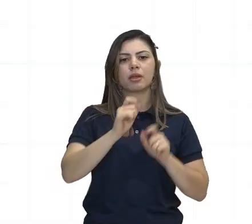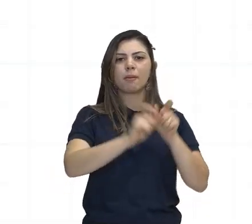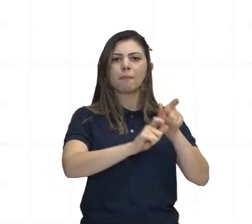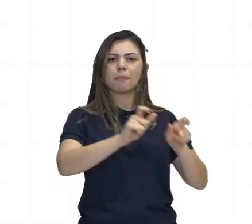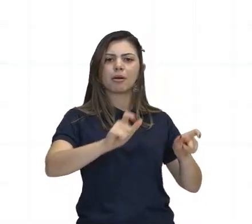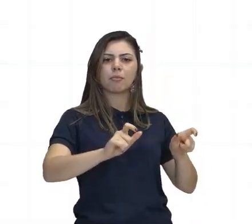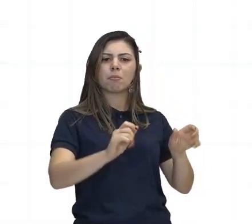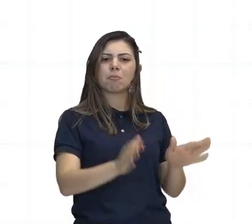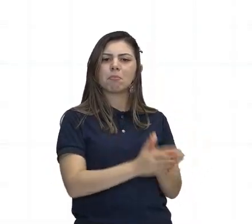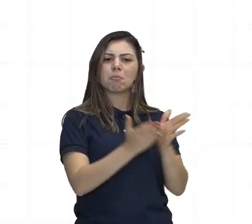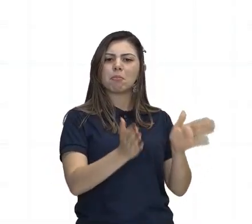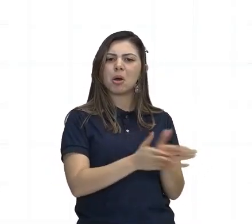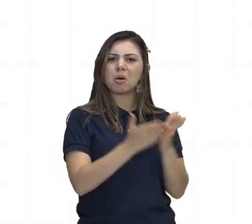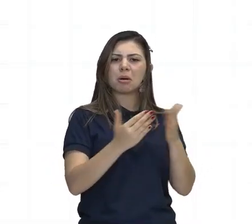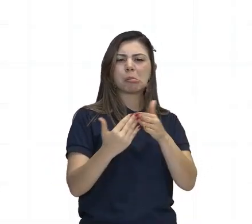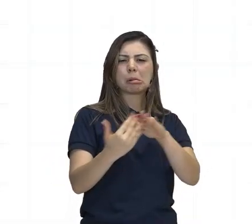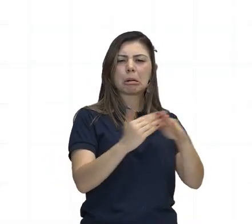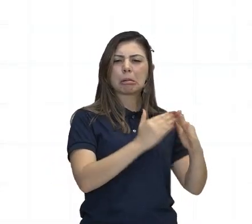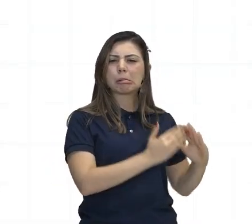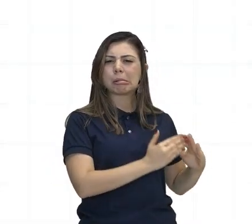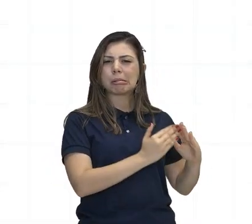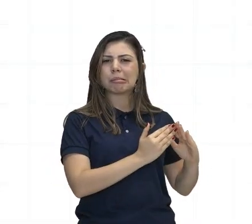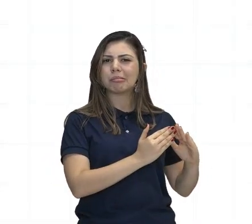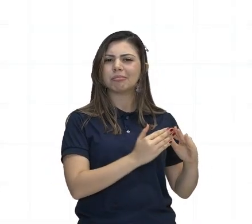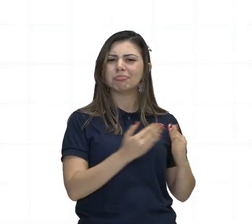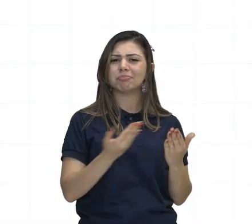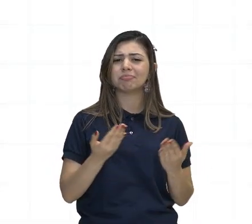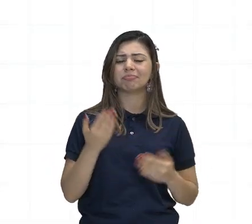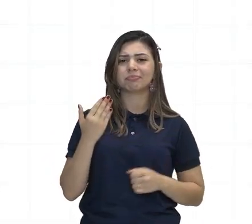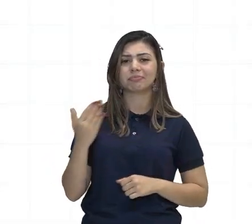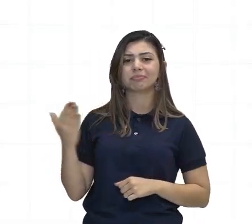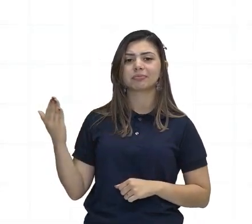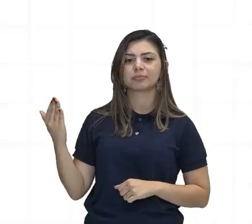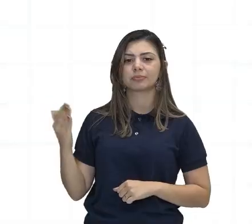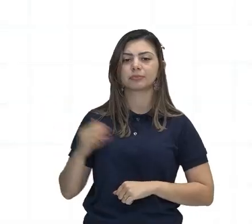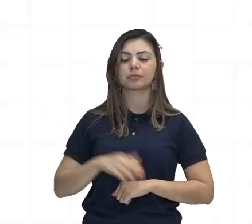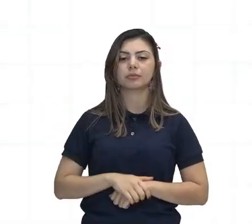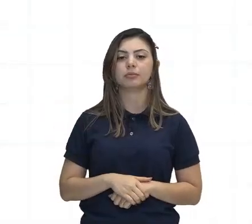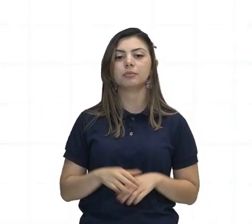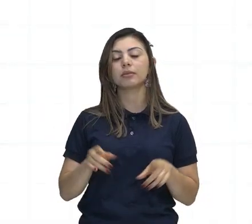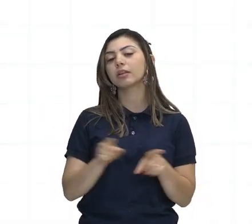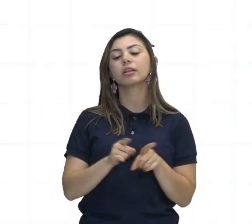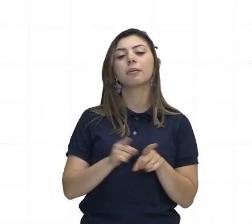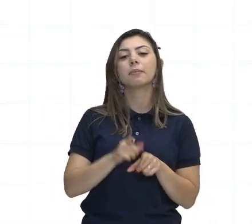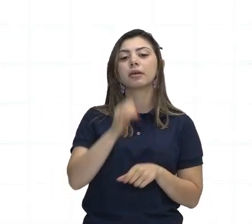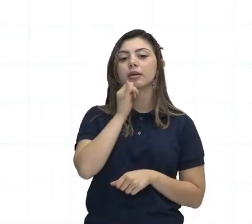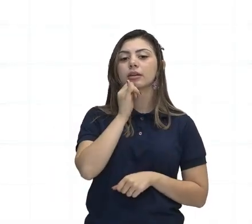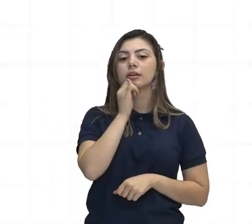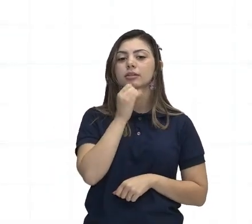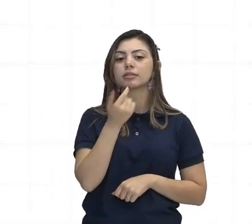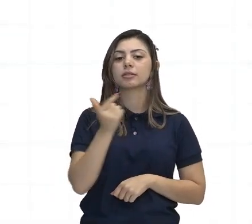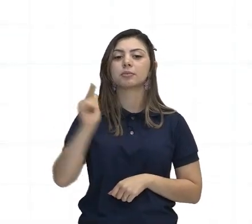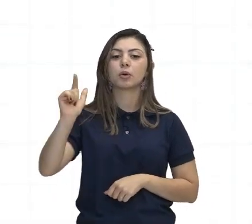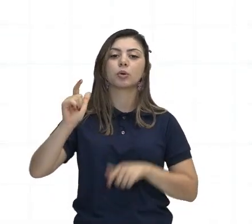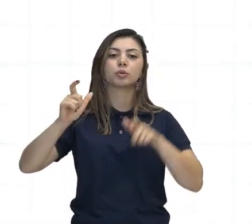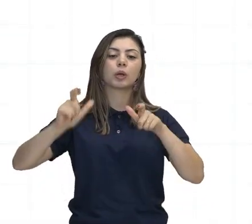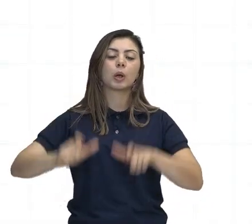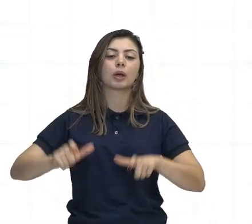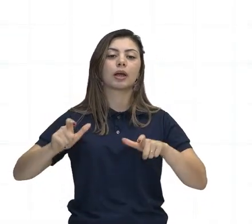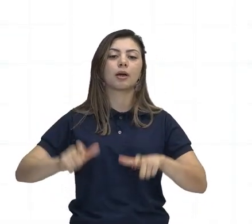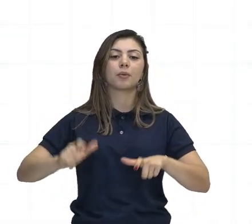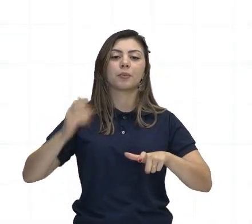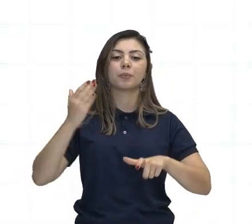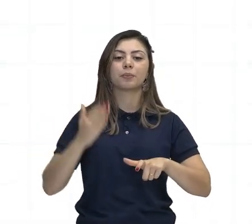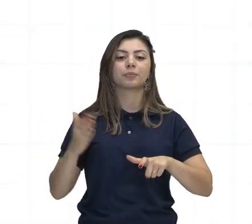em lugares, em moradias irregulares. Um outro exemplo é Kaielitsa. E